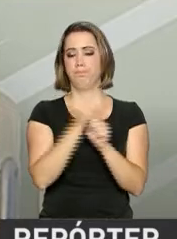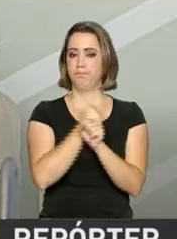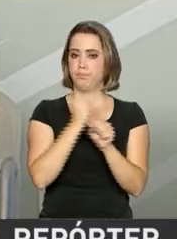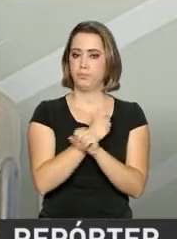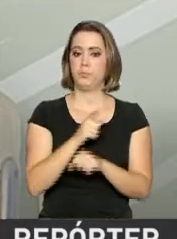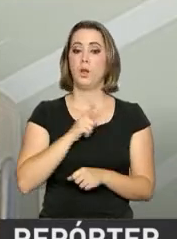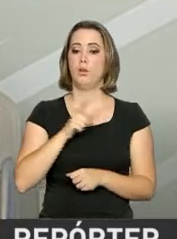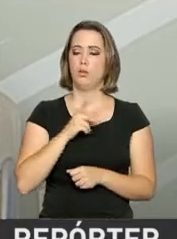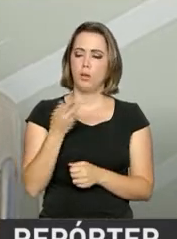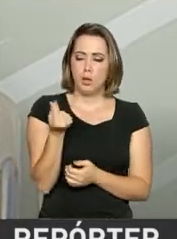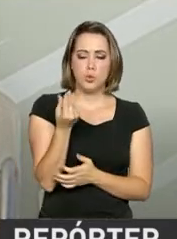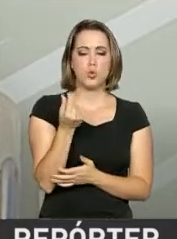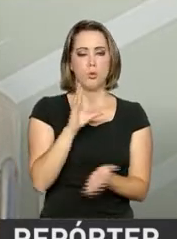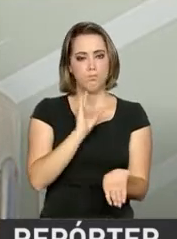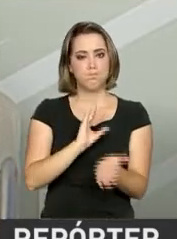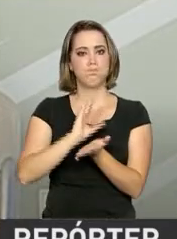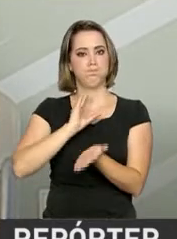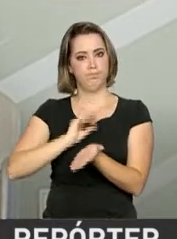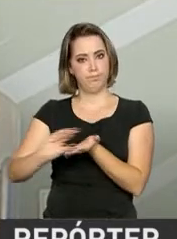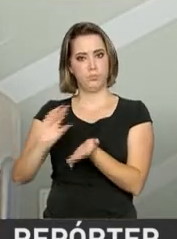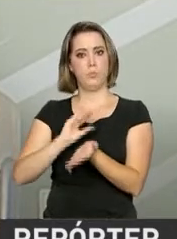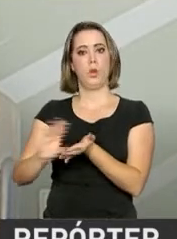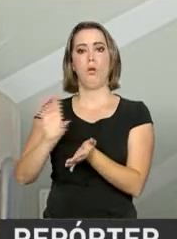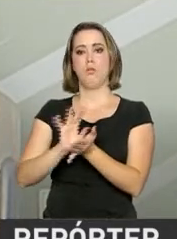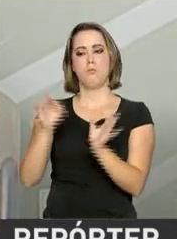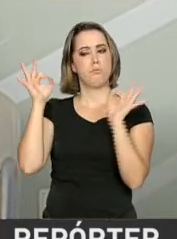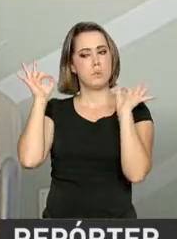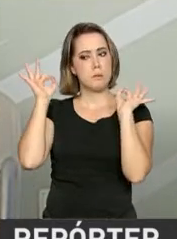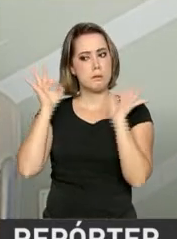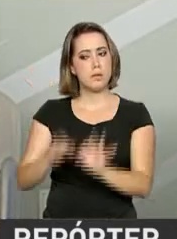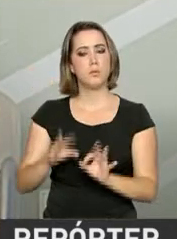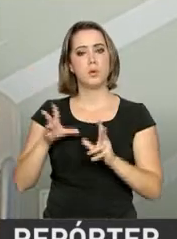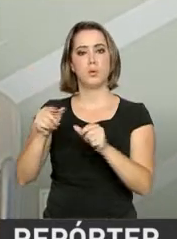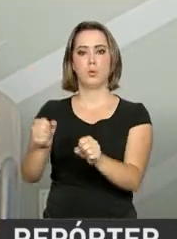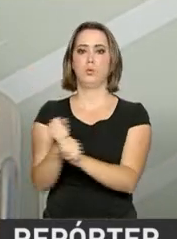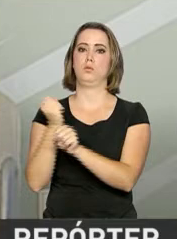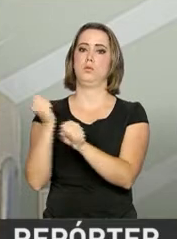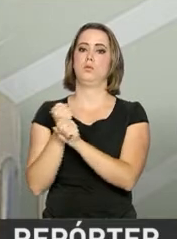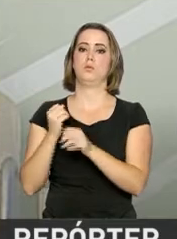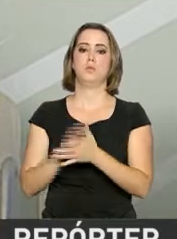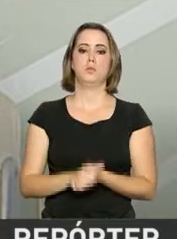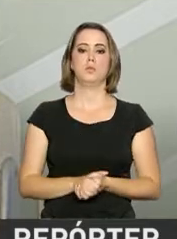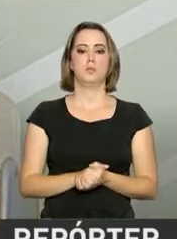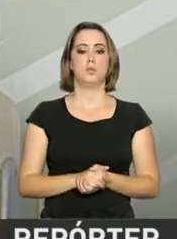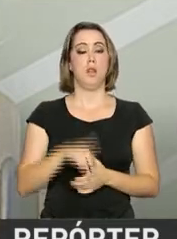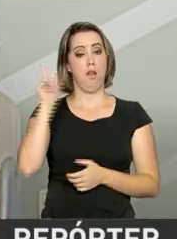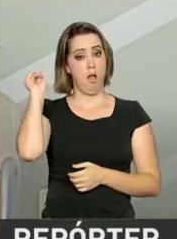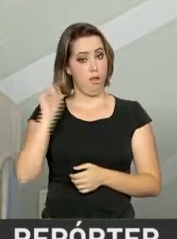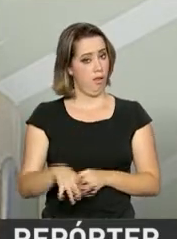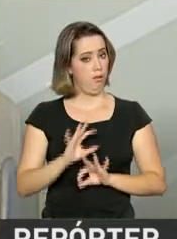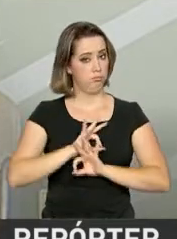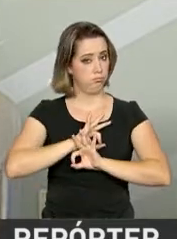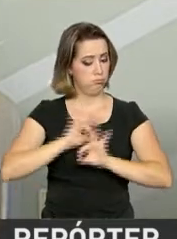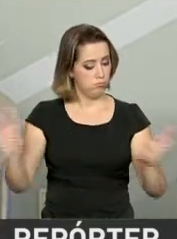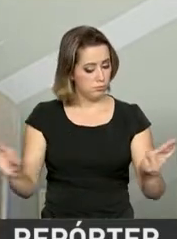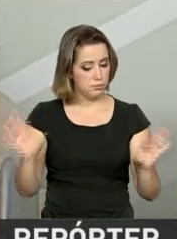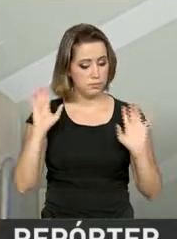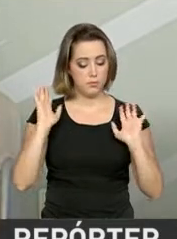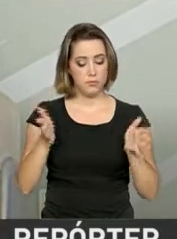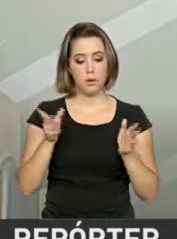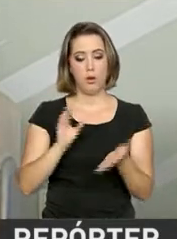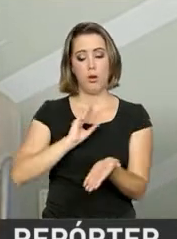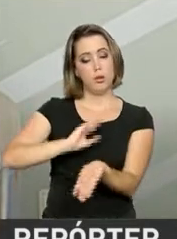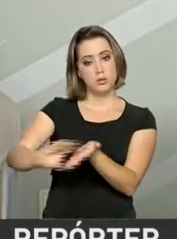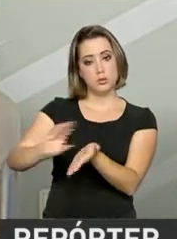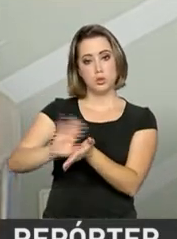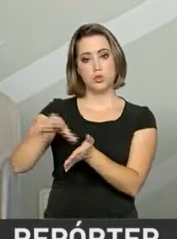recursos disponíveis e suficientes para todas essas obras. Isso está assegurado